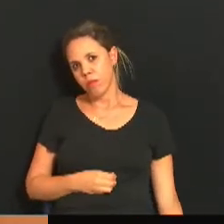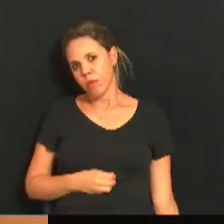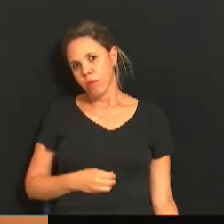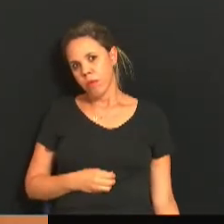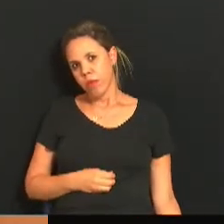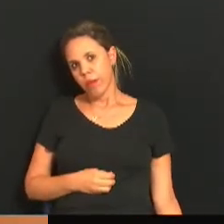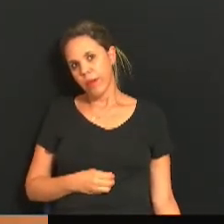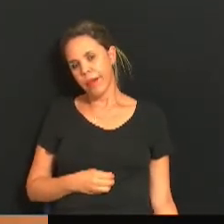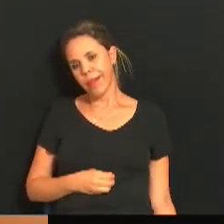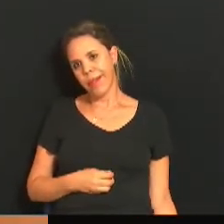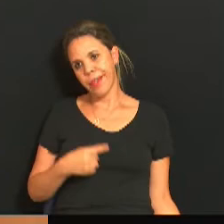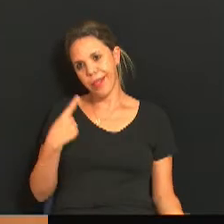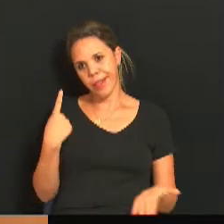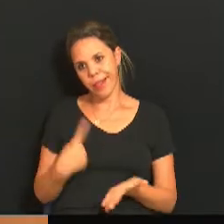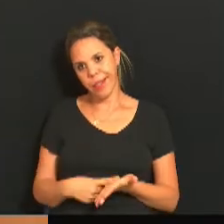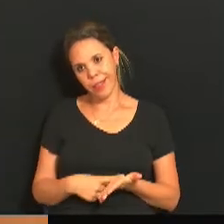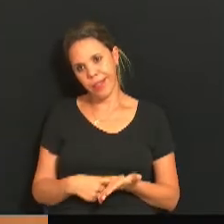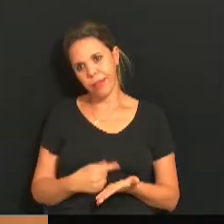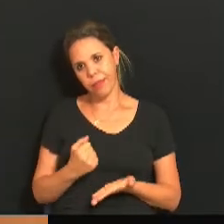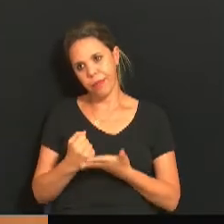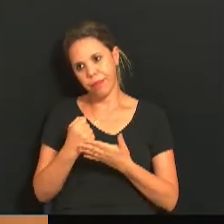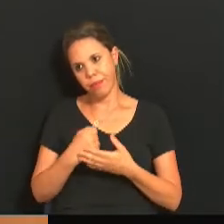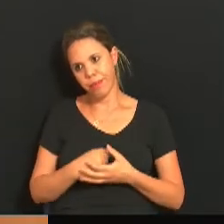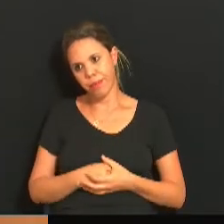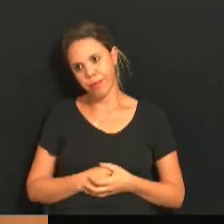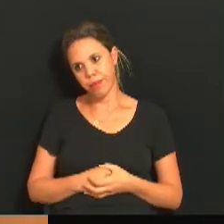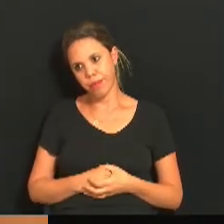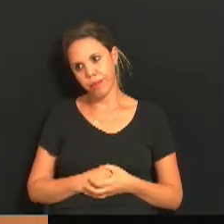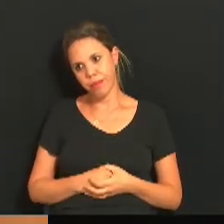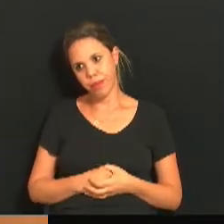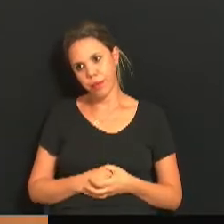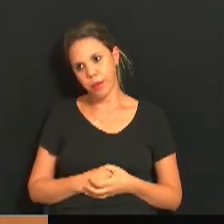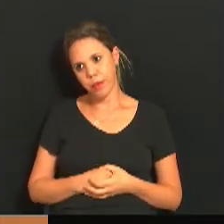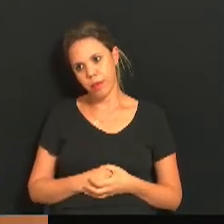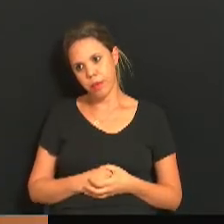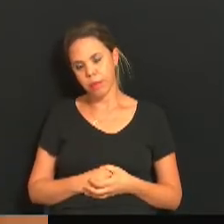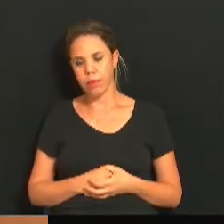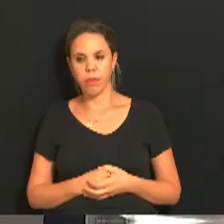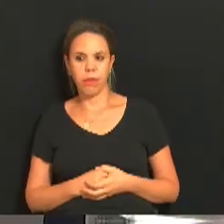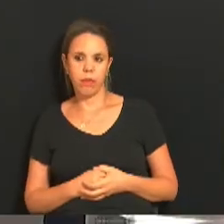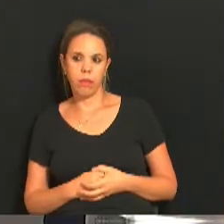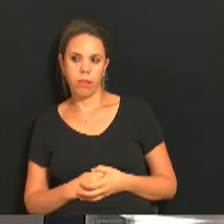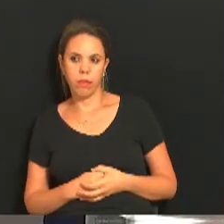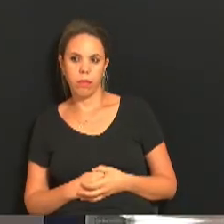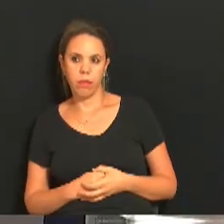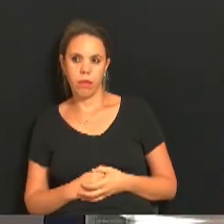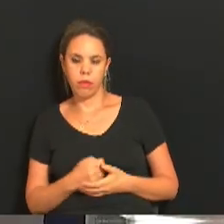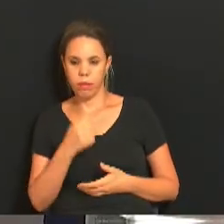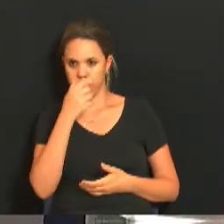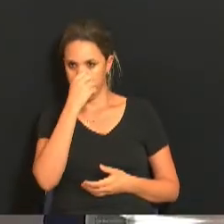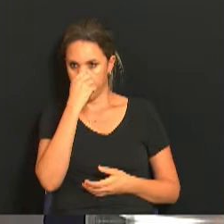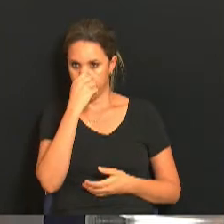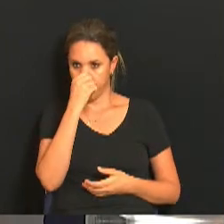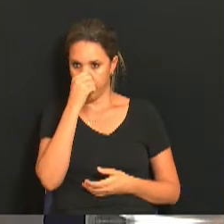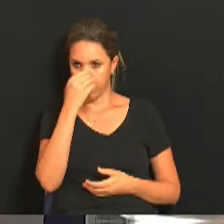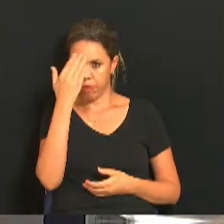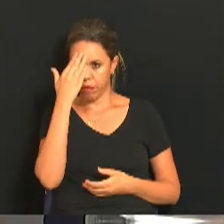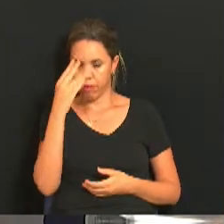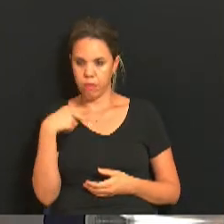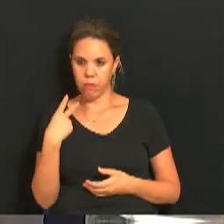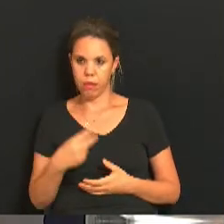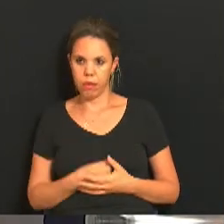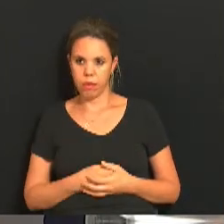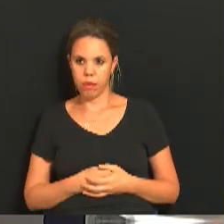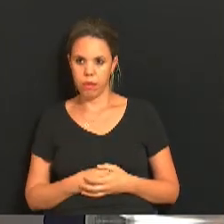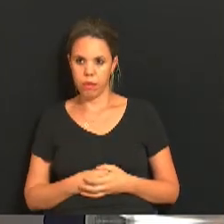Conte conosco caindo que for o grau 1 o vereador não eu